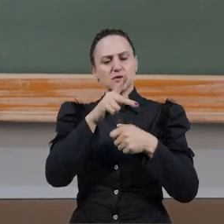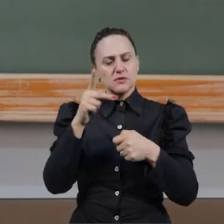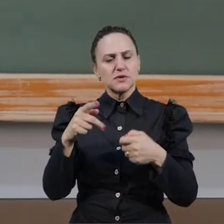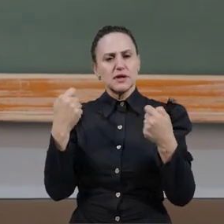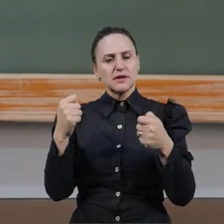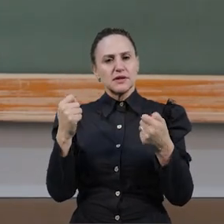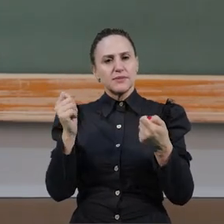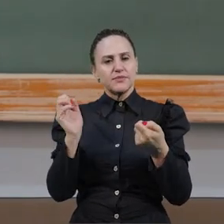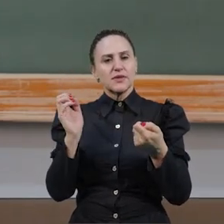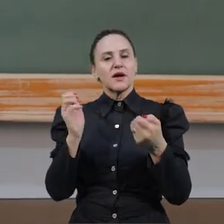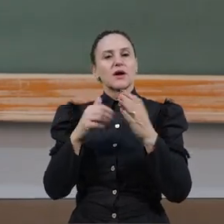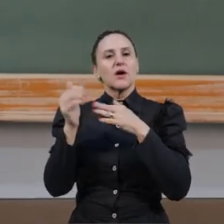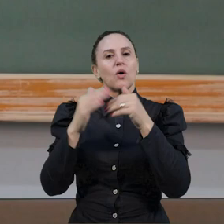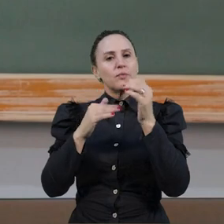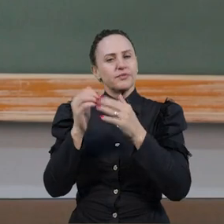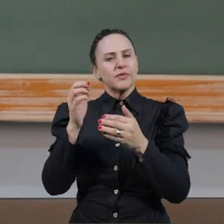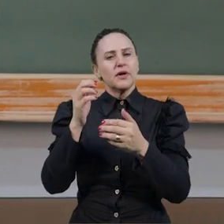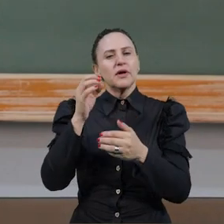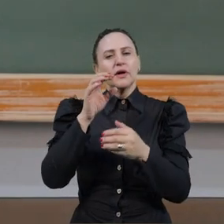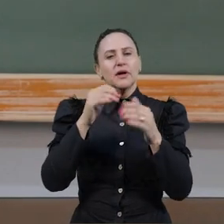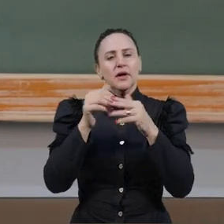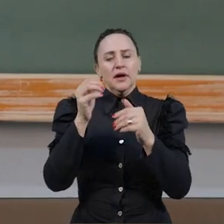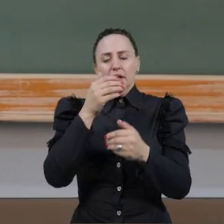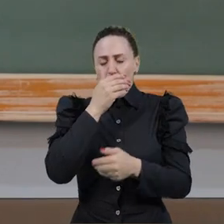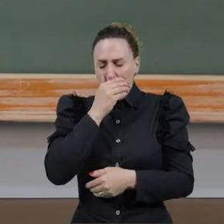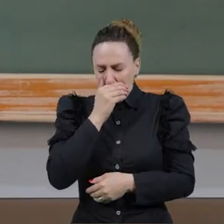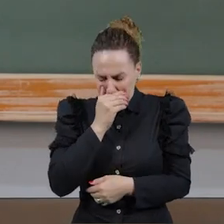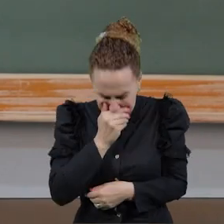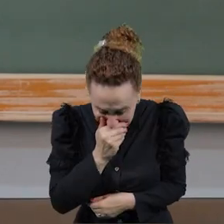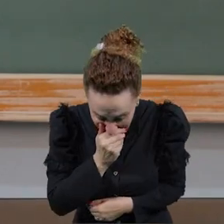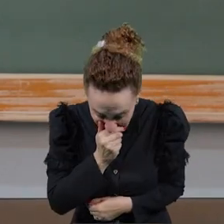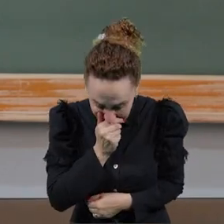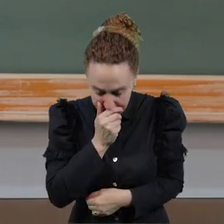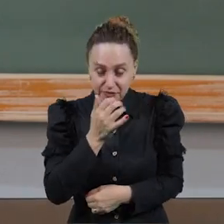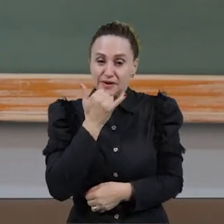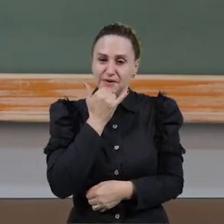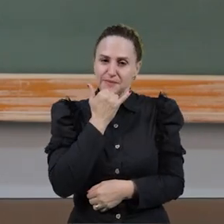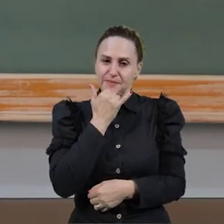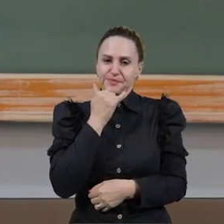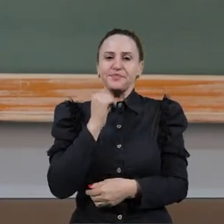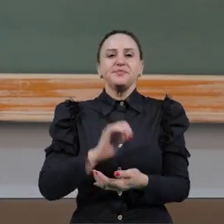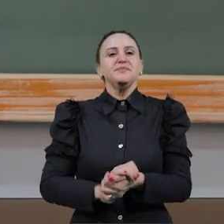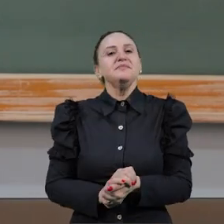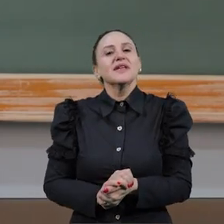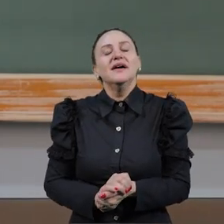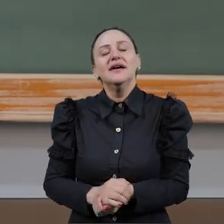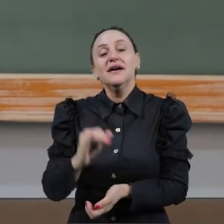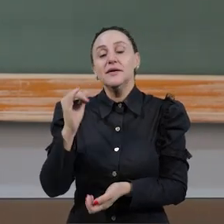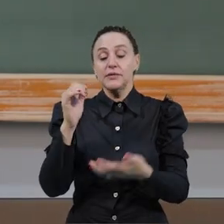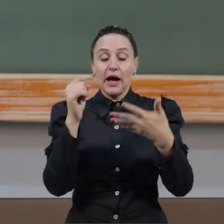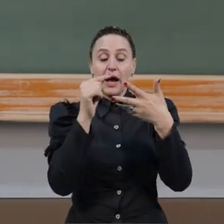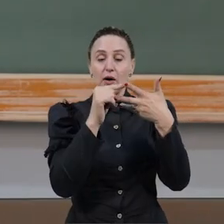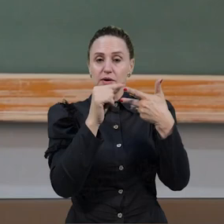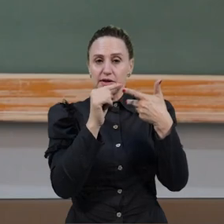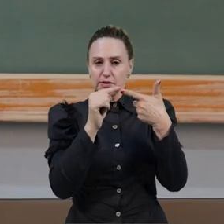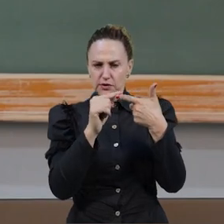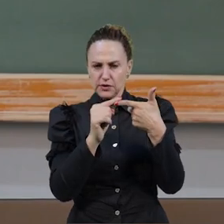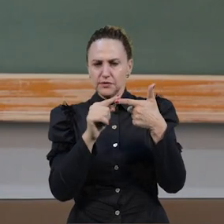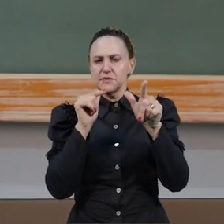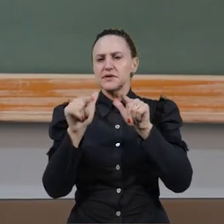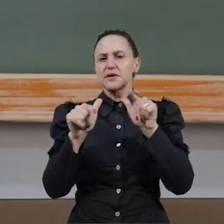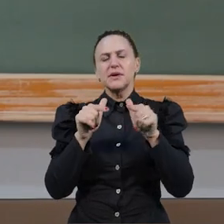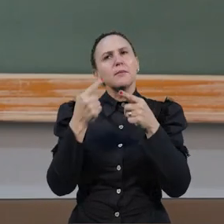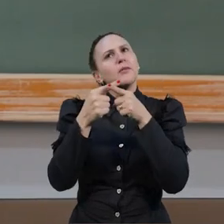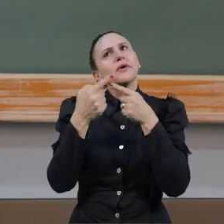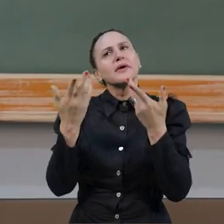sua prática, ele precisa conhecer. Então, por isso a importância da nossa disciplina. Na unidade 2, nós vamos trabalhar por que estudar